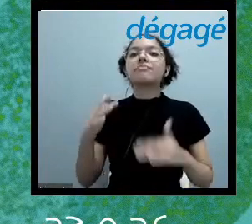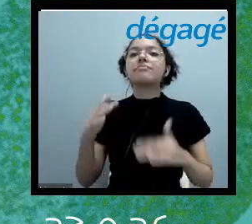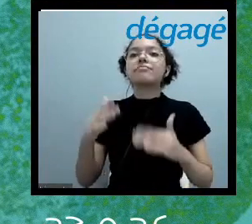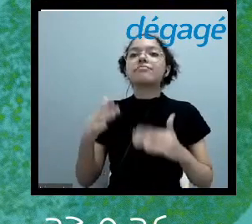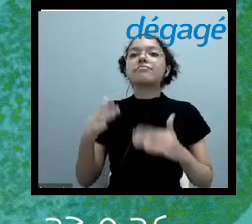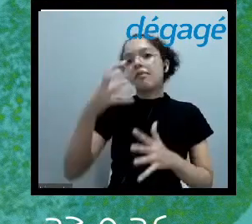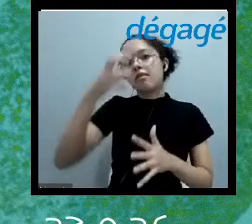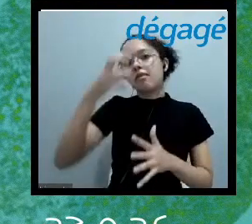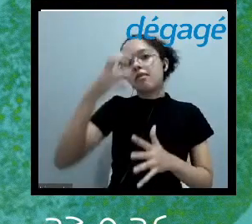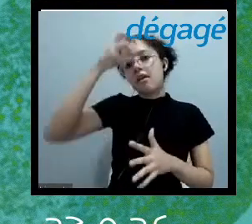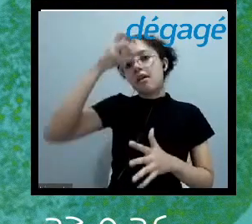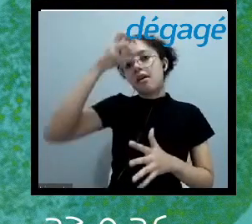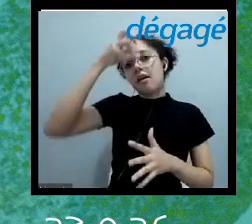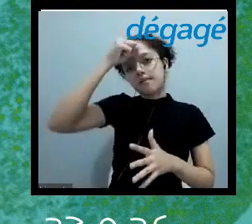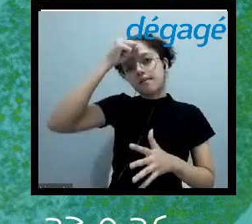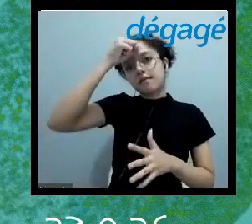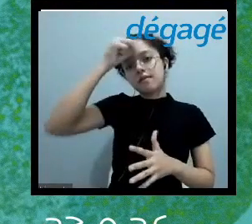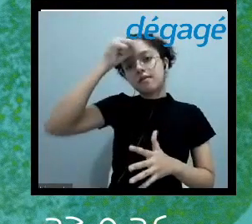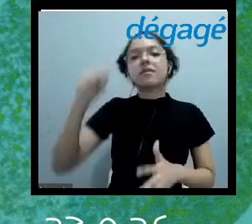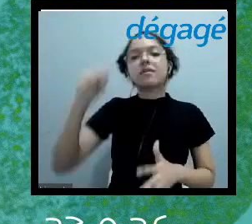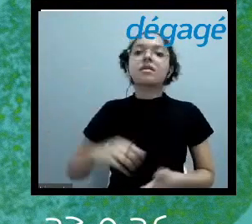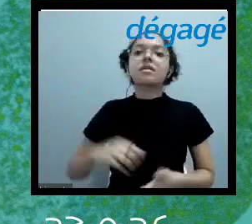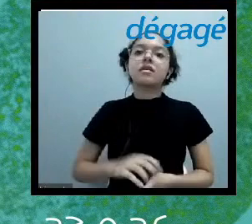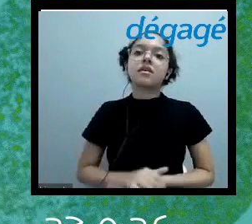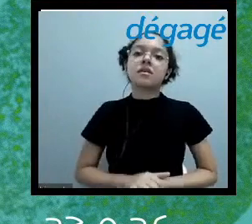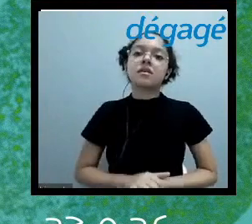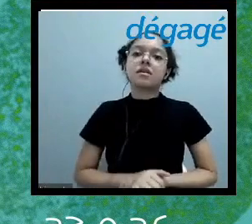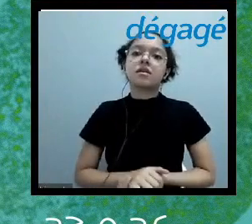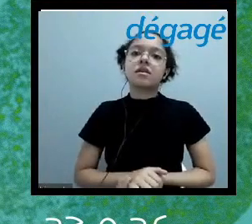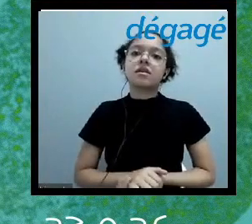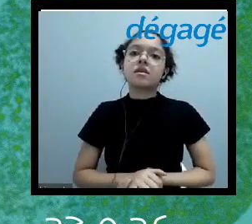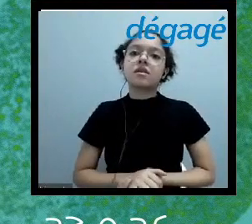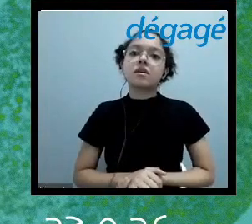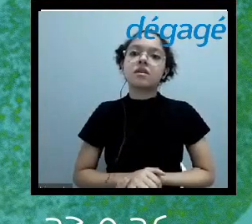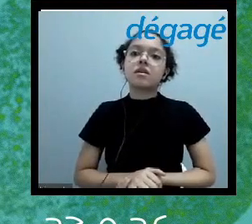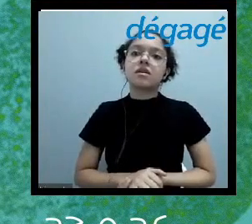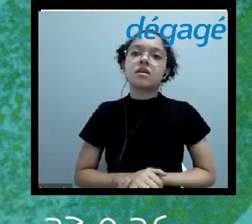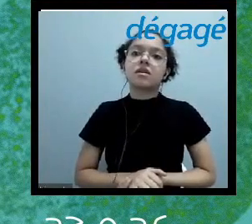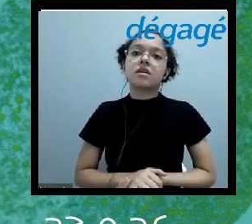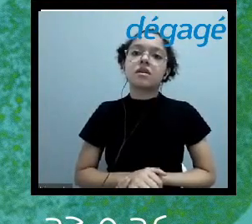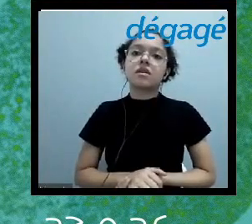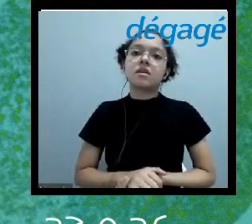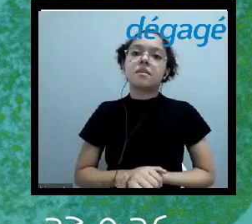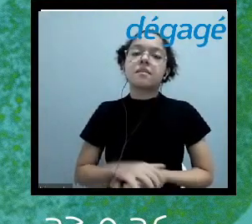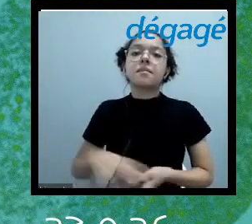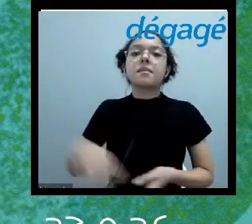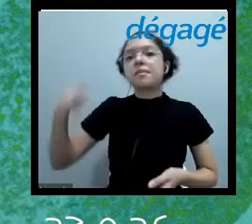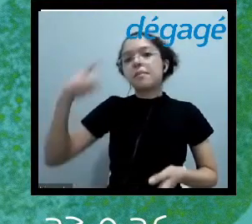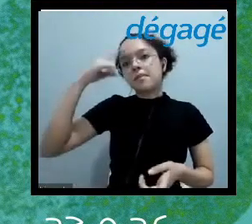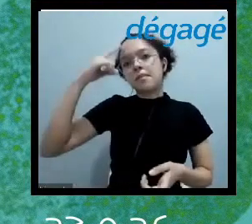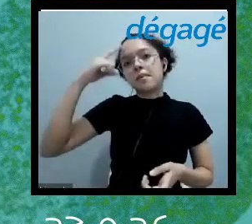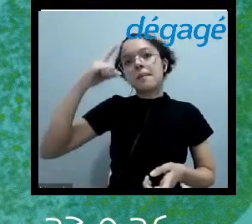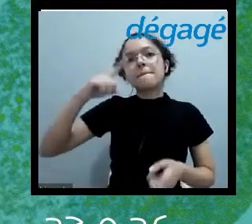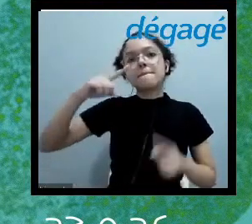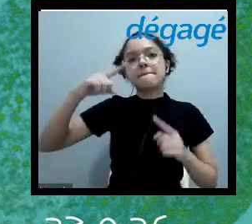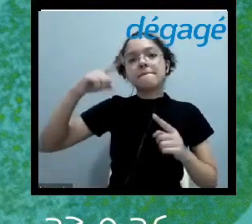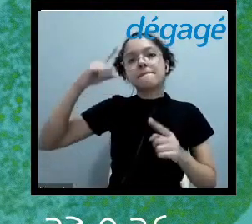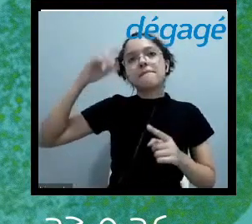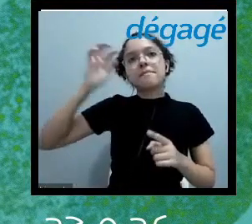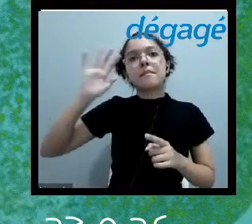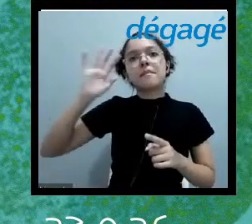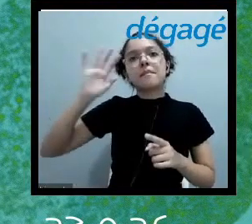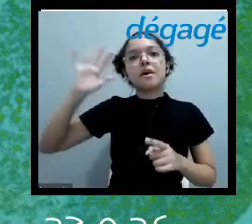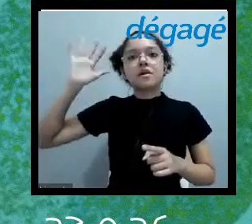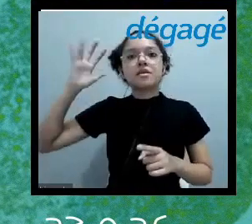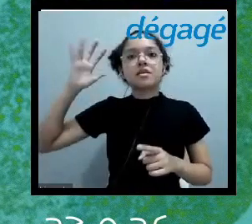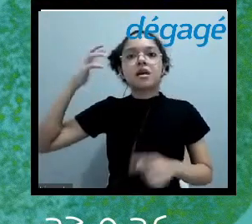dos bosques te fazem, por exemplo, entrar numa frequência de sono, né? Como se fosse, você tem um acidente, como